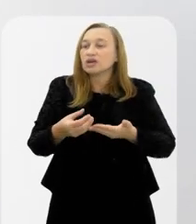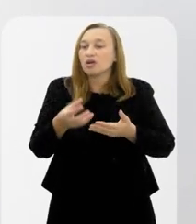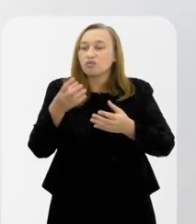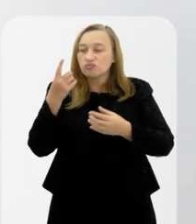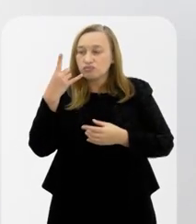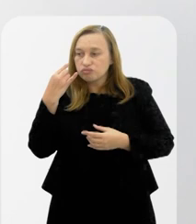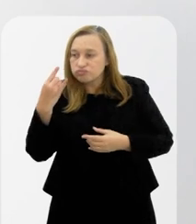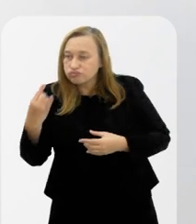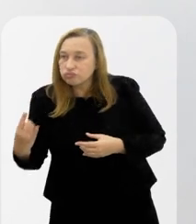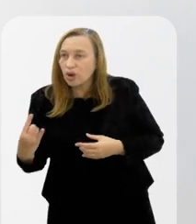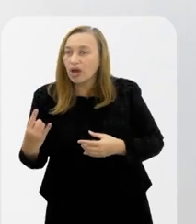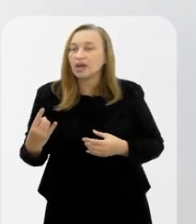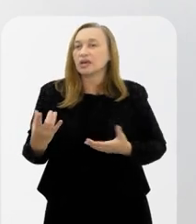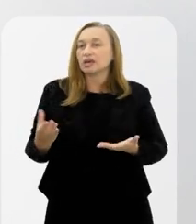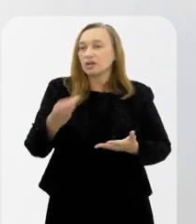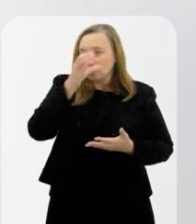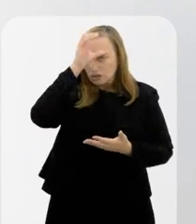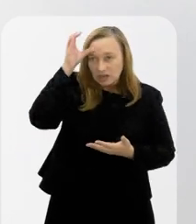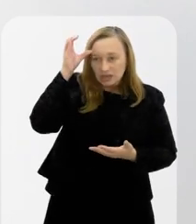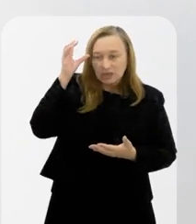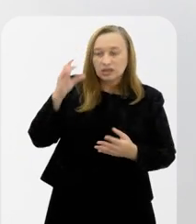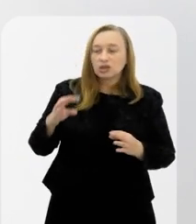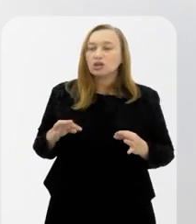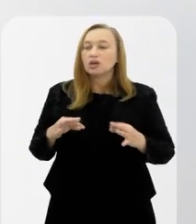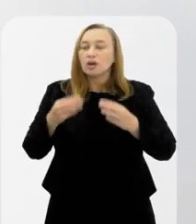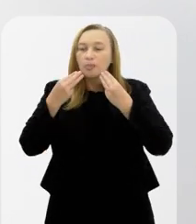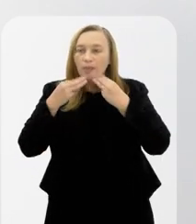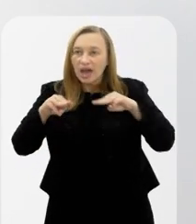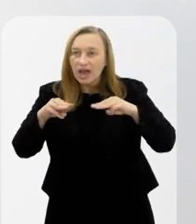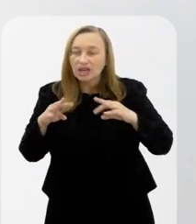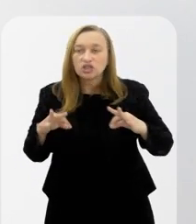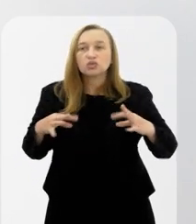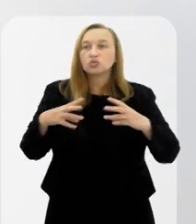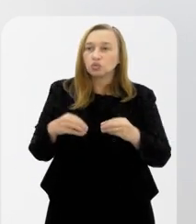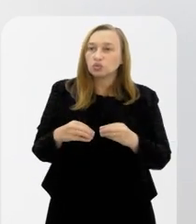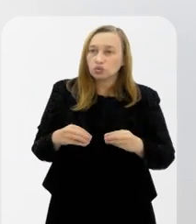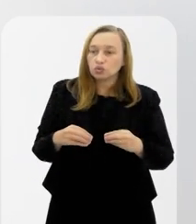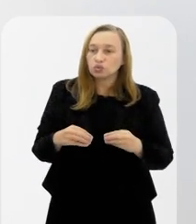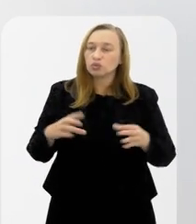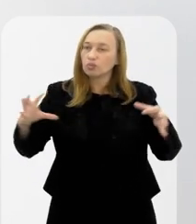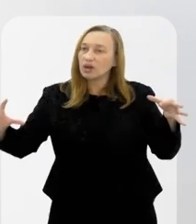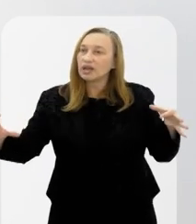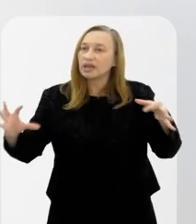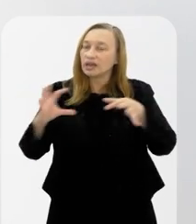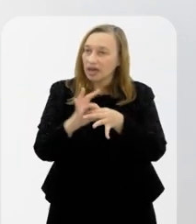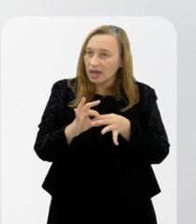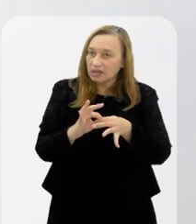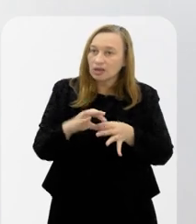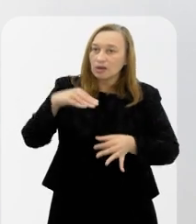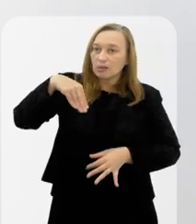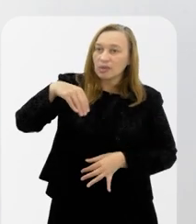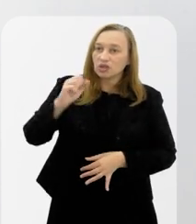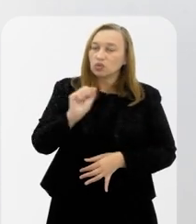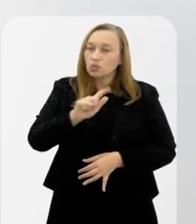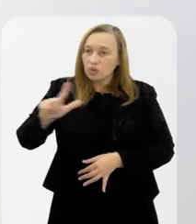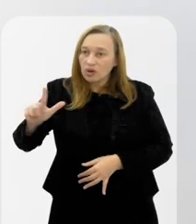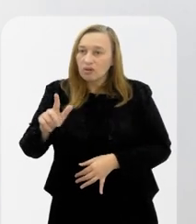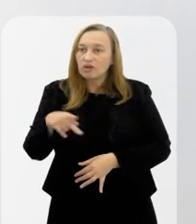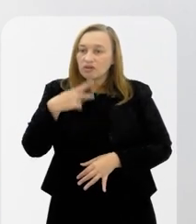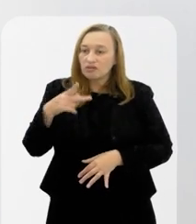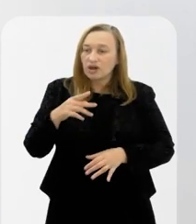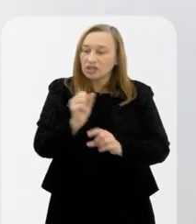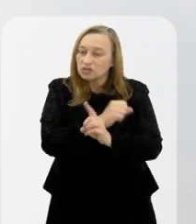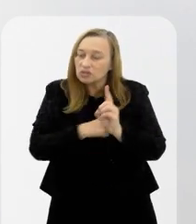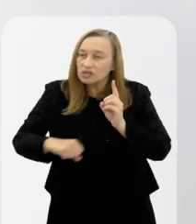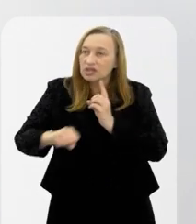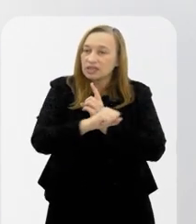consumidor o Marketplace e toda essa esfera hoje ligada estamos interligados o Manuel Castel fala do da sociedade em